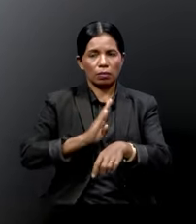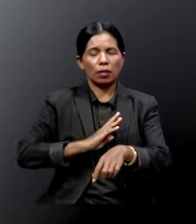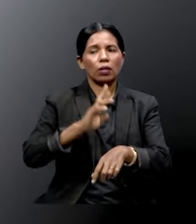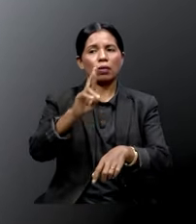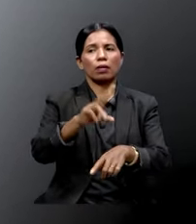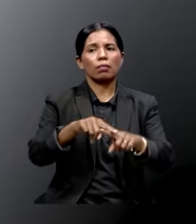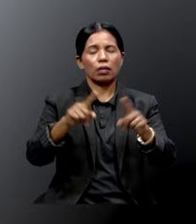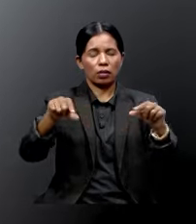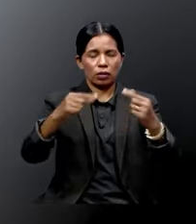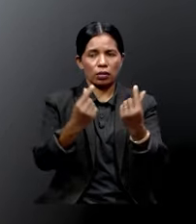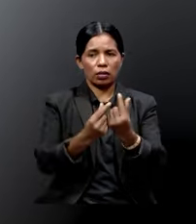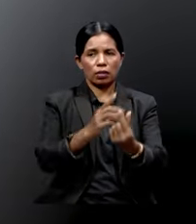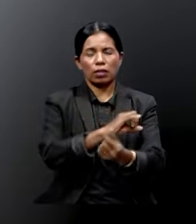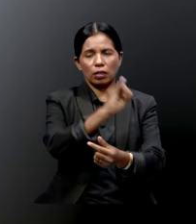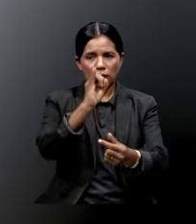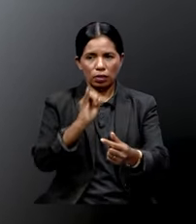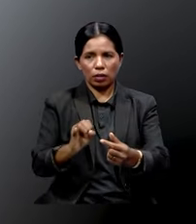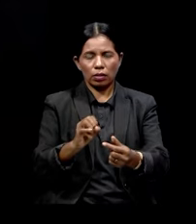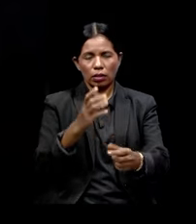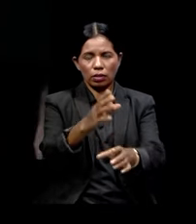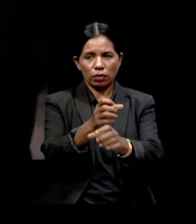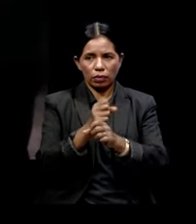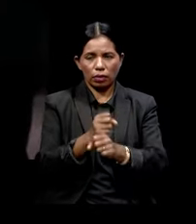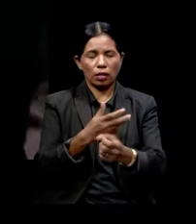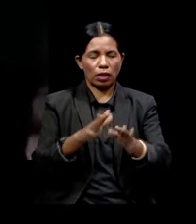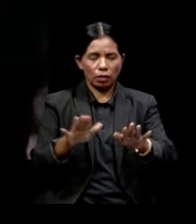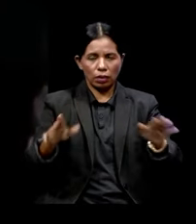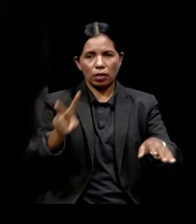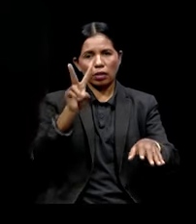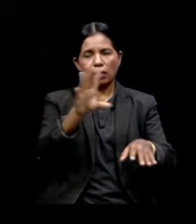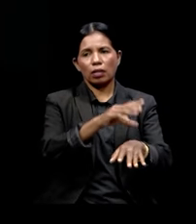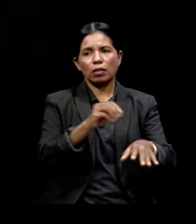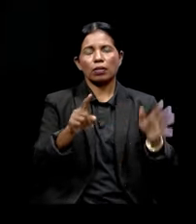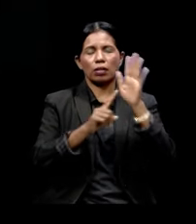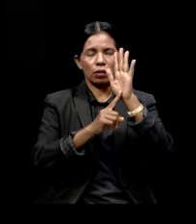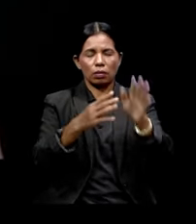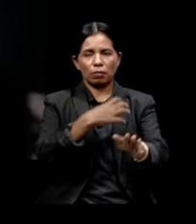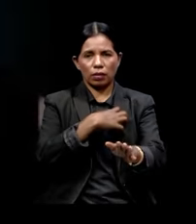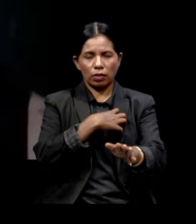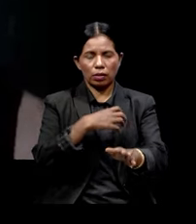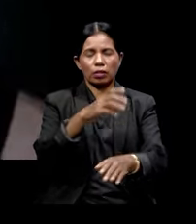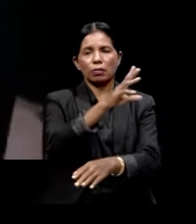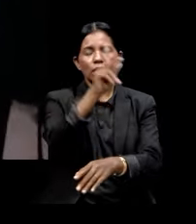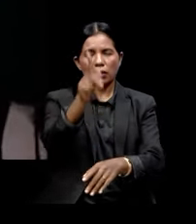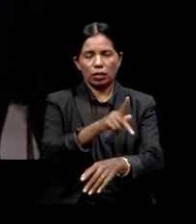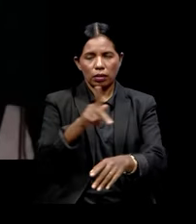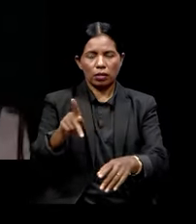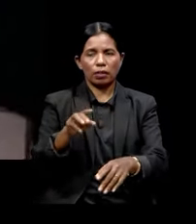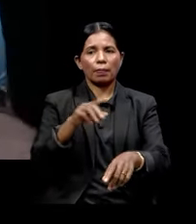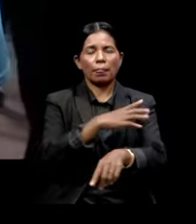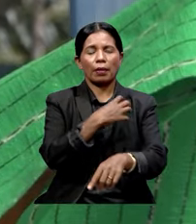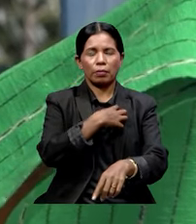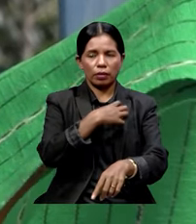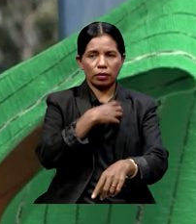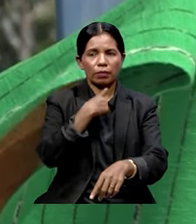Mas bem, equipa voluntário identifica, não assegura quedas, labaric na Indrua, né? Ou de ratoba polícia esquadra Cristo Rei. Tamane, segundo comandante